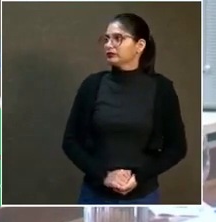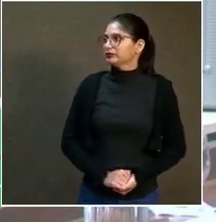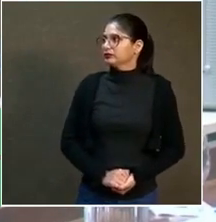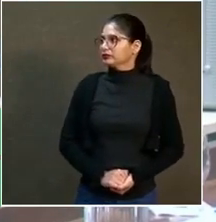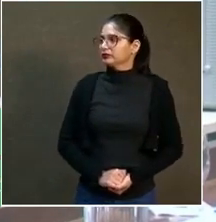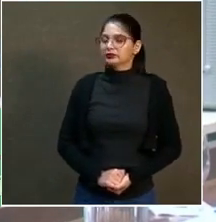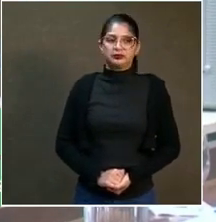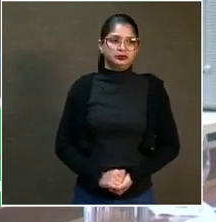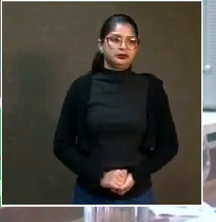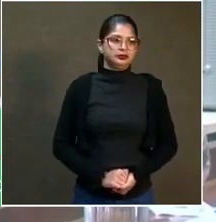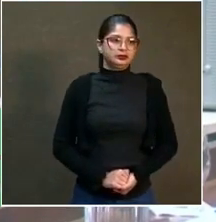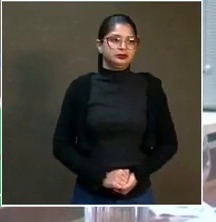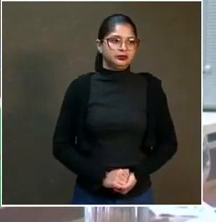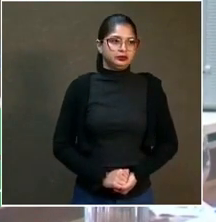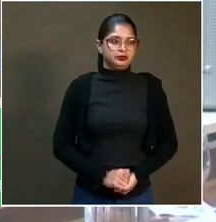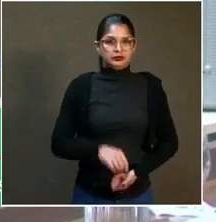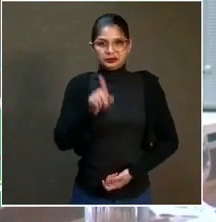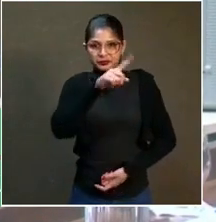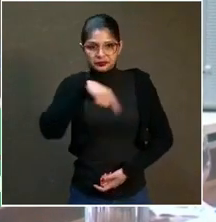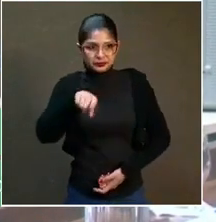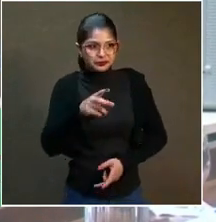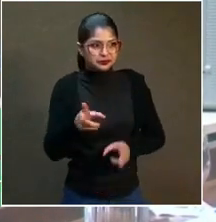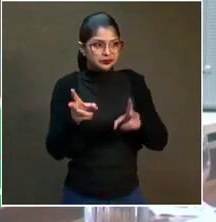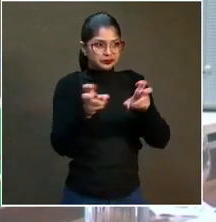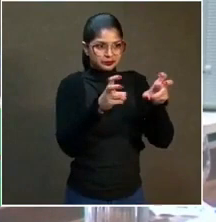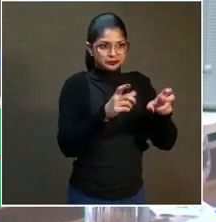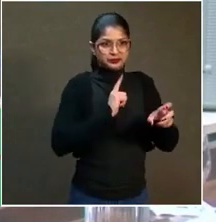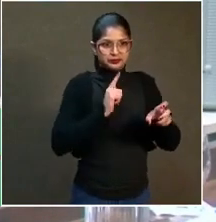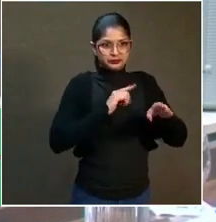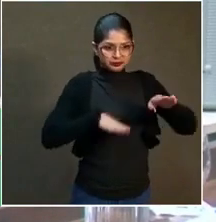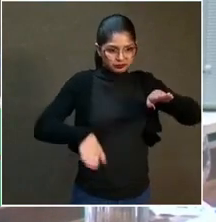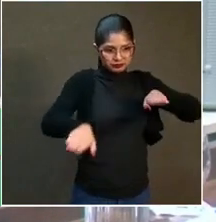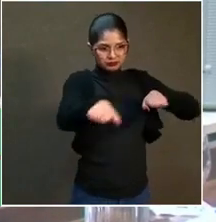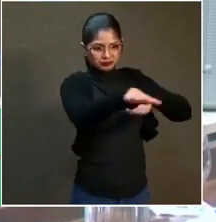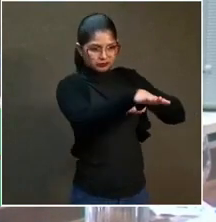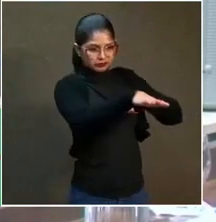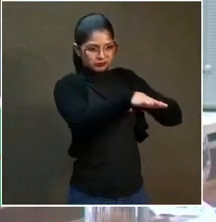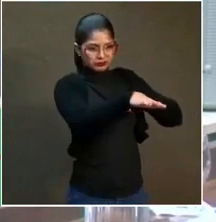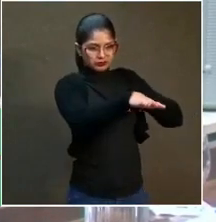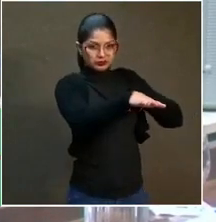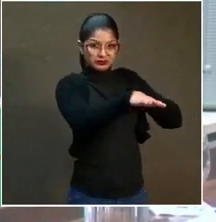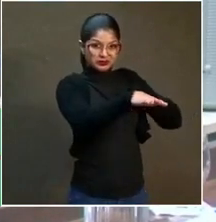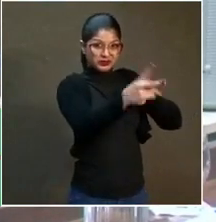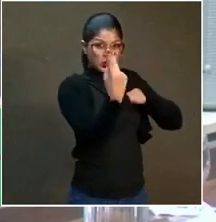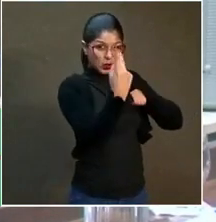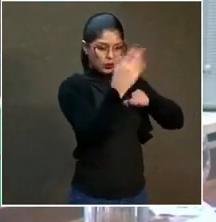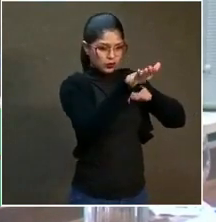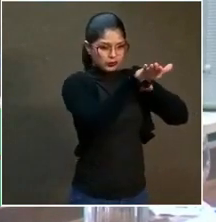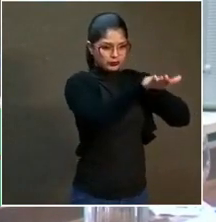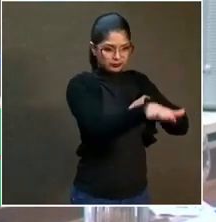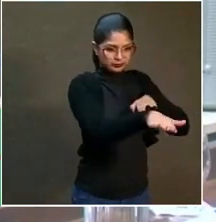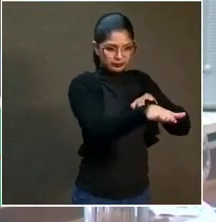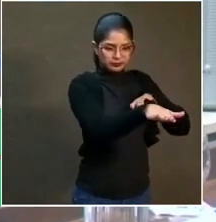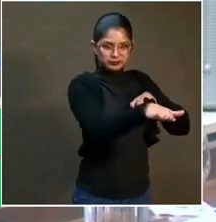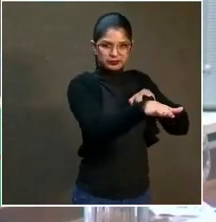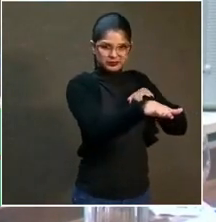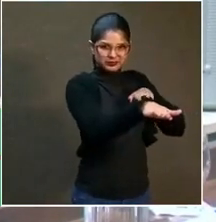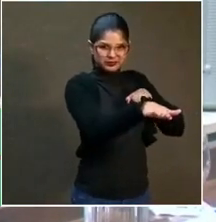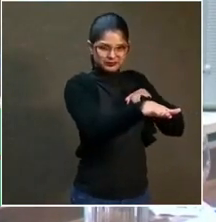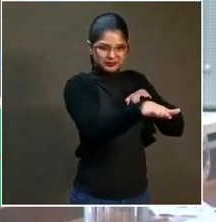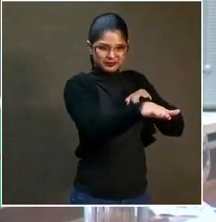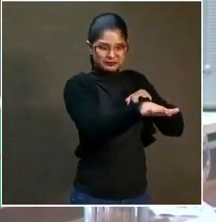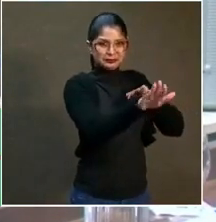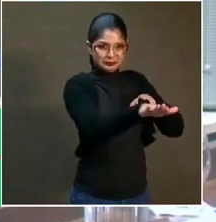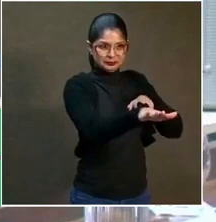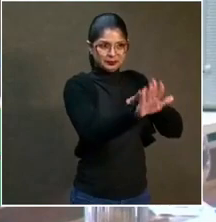Pausa, pode pausar. Vossas Excelências percebem que tem outros dois carros, né? Na chegada dele... Deixa rolando aí, porque vai chegar o vídeo. Mas